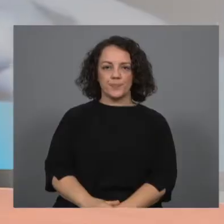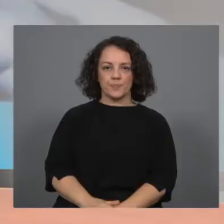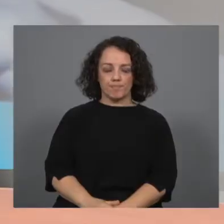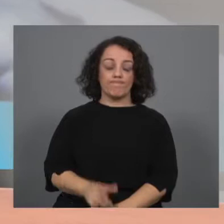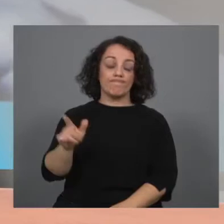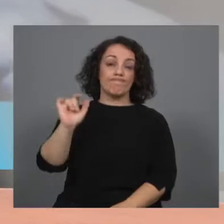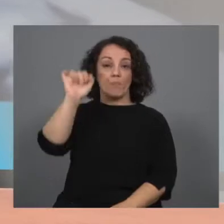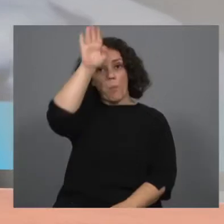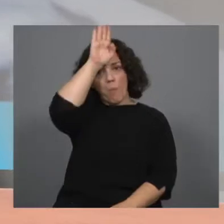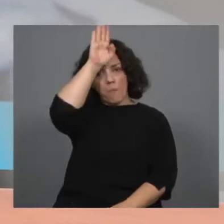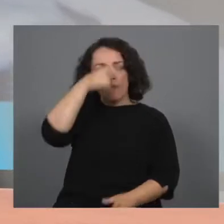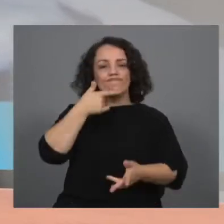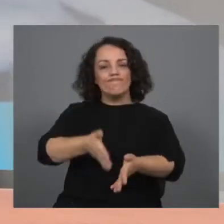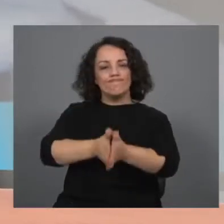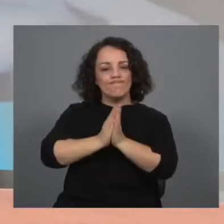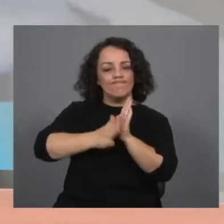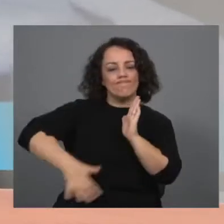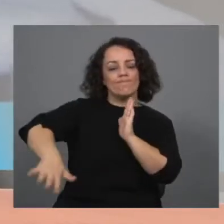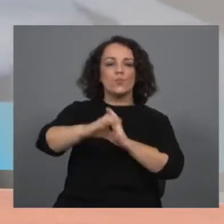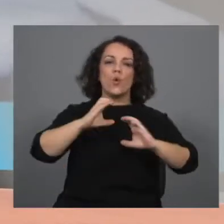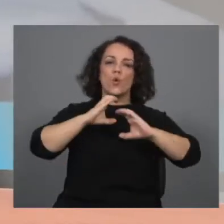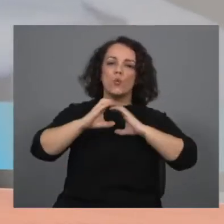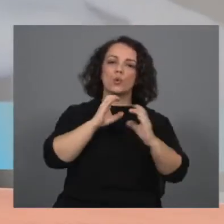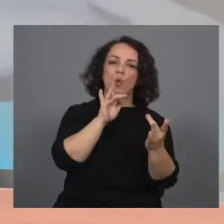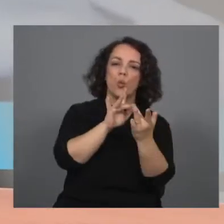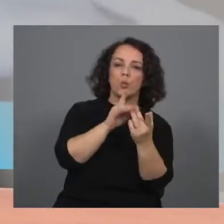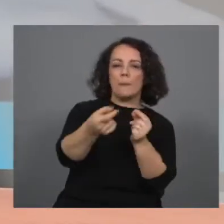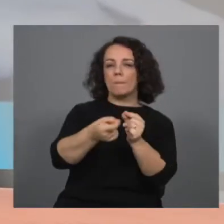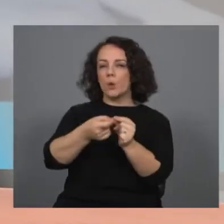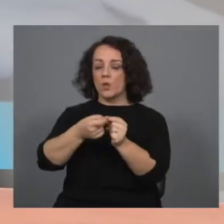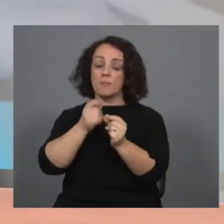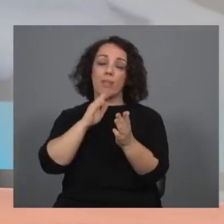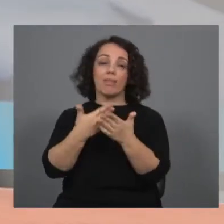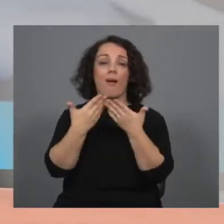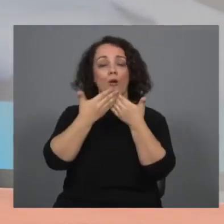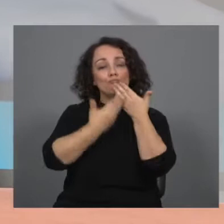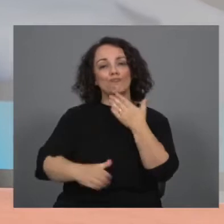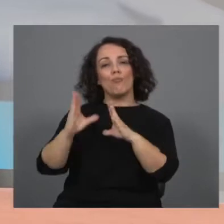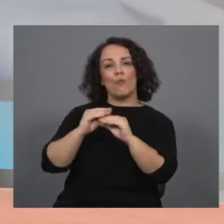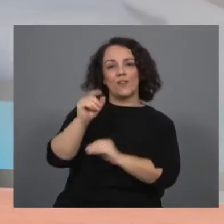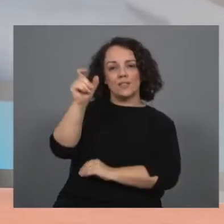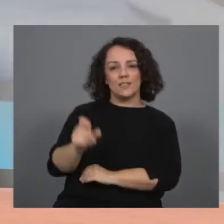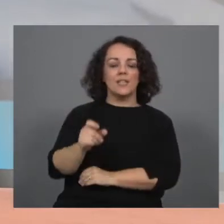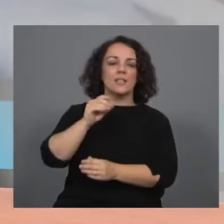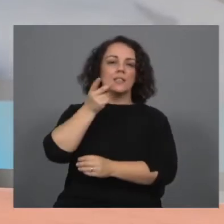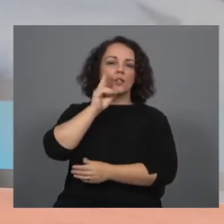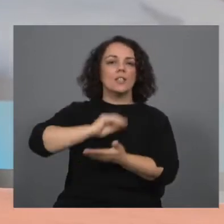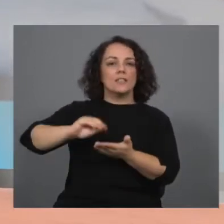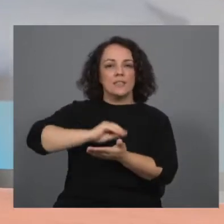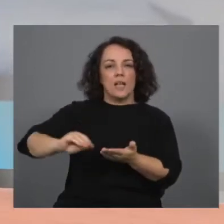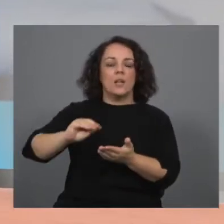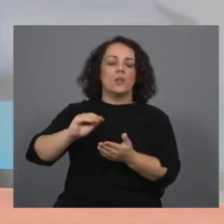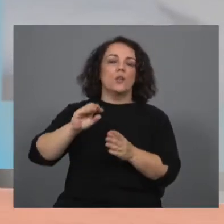Apelos do Papa Francisco à comunicação de proximidade, que são um ponto de partida para a conversa com a diretora do Secretariado Nacional das Comunicações